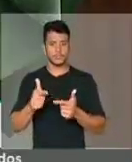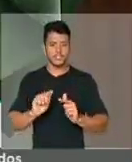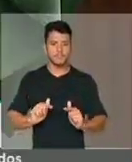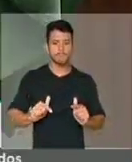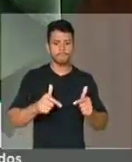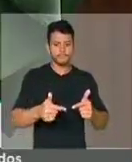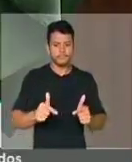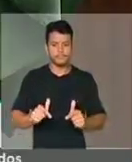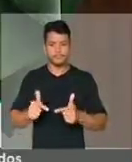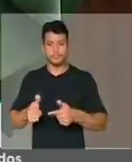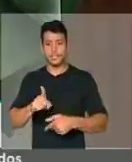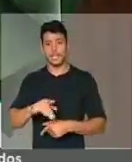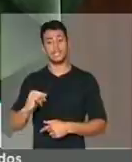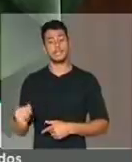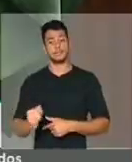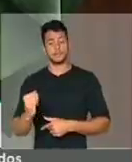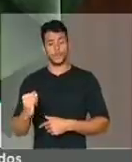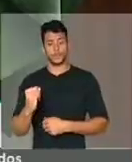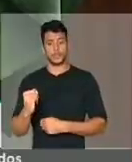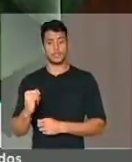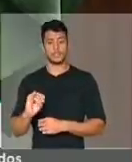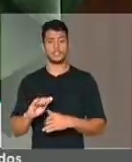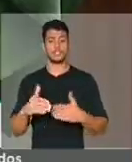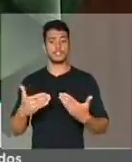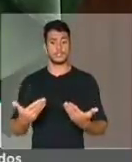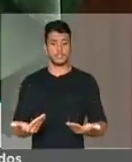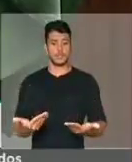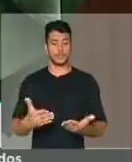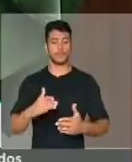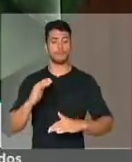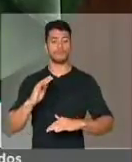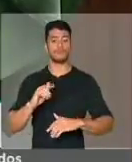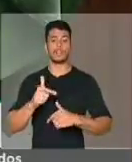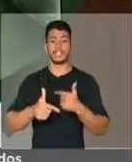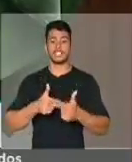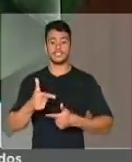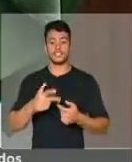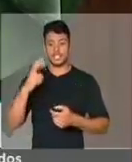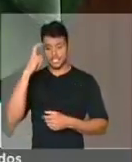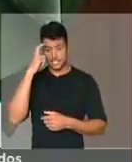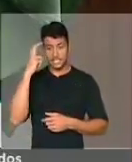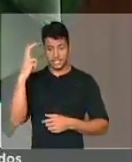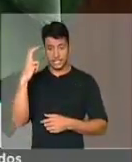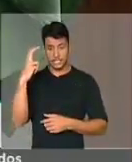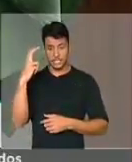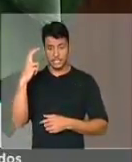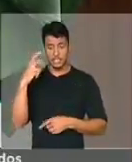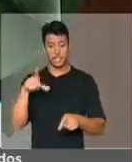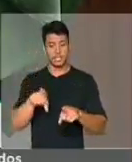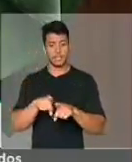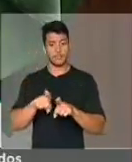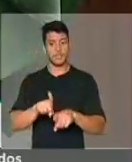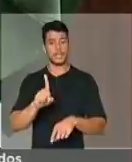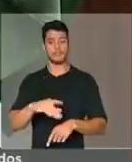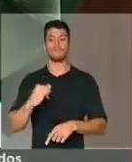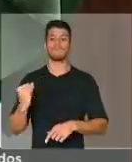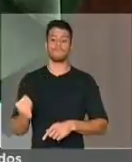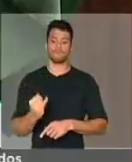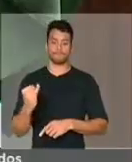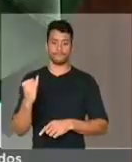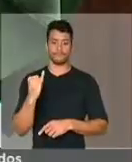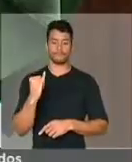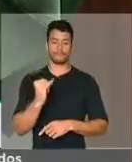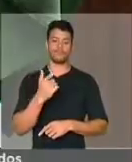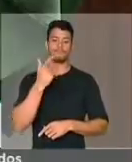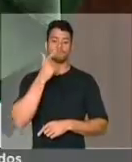para o restabelecimento da ordem e da segurança, as atividades de inteligência, sobremodo, são vitais